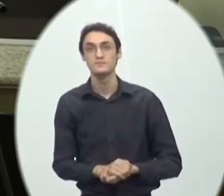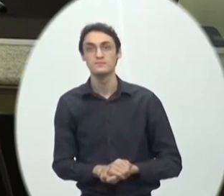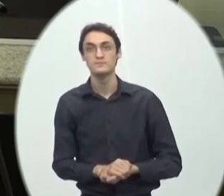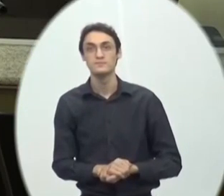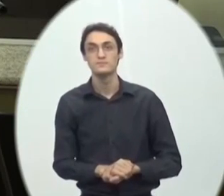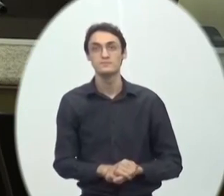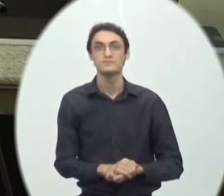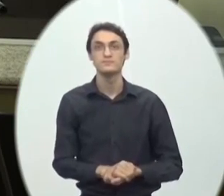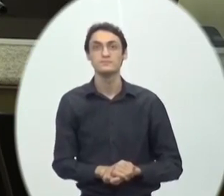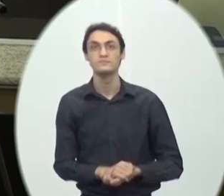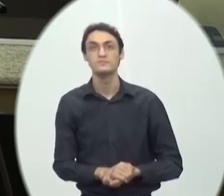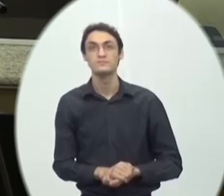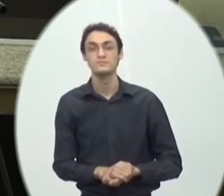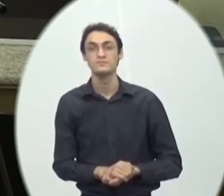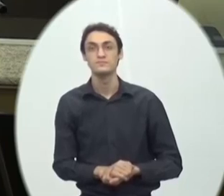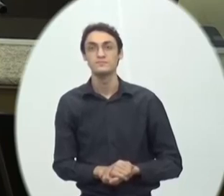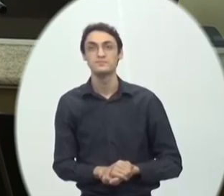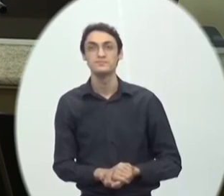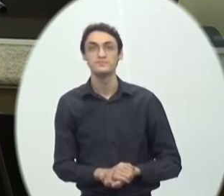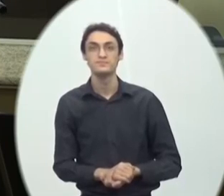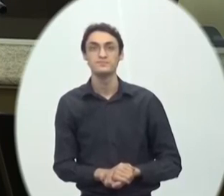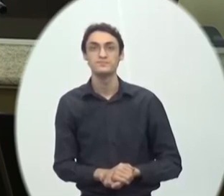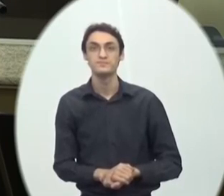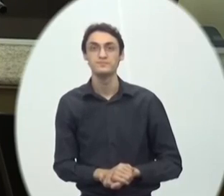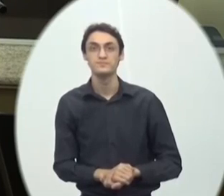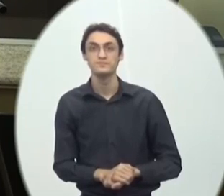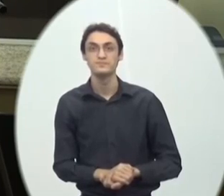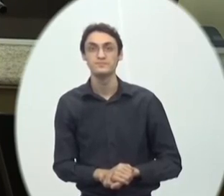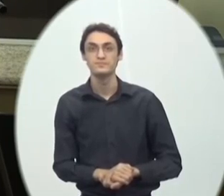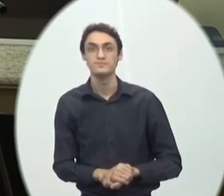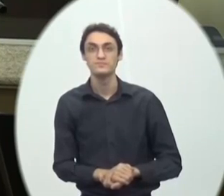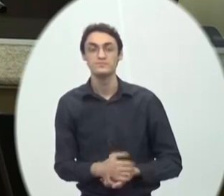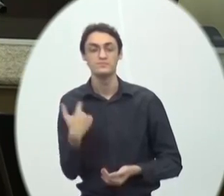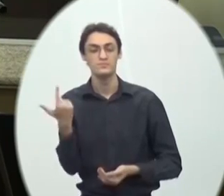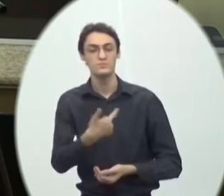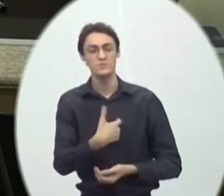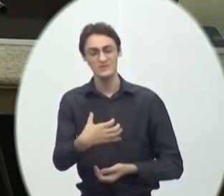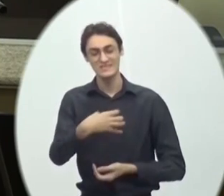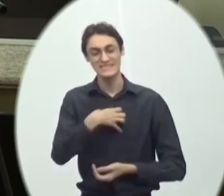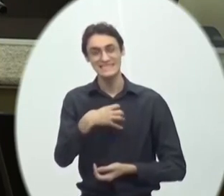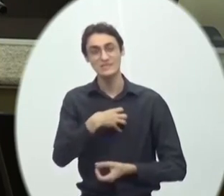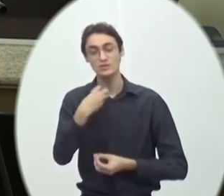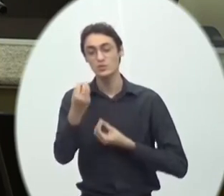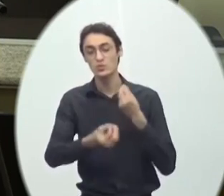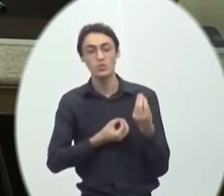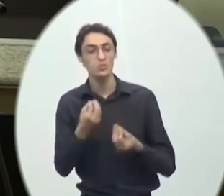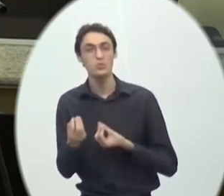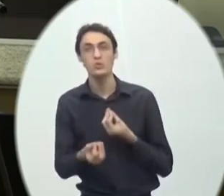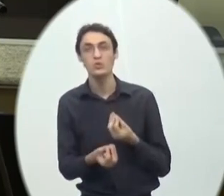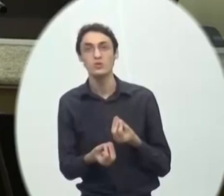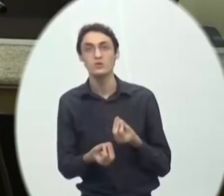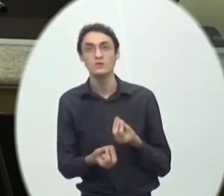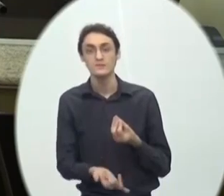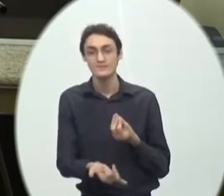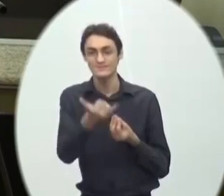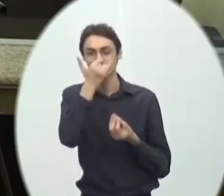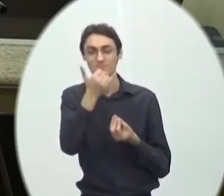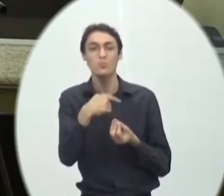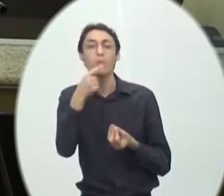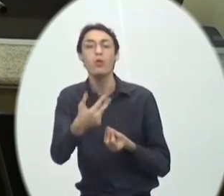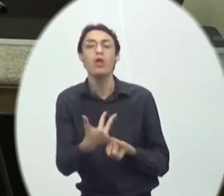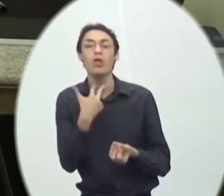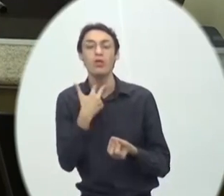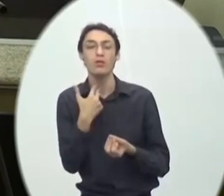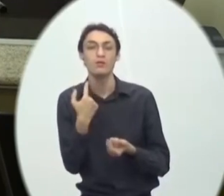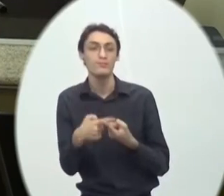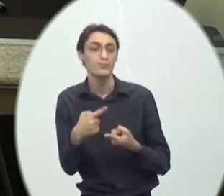Então, nobres colegas, a gente se sente às vezes um pouco frustrado, porque